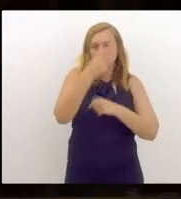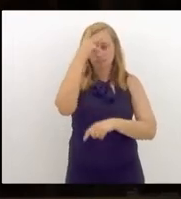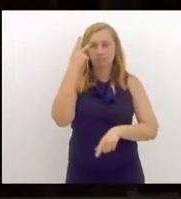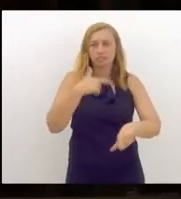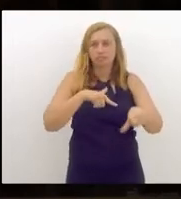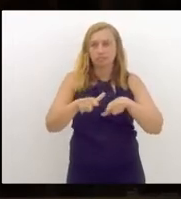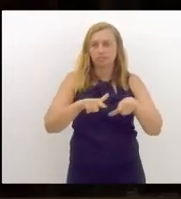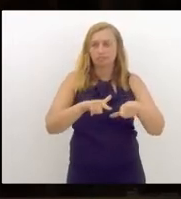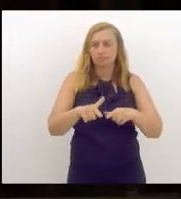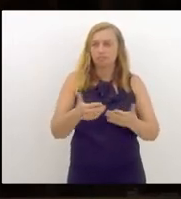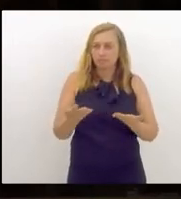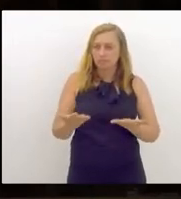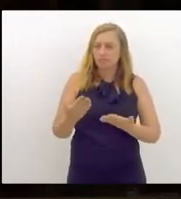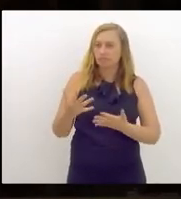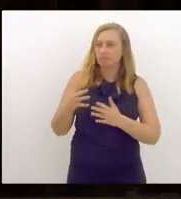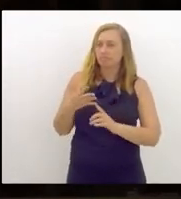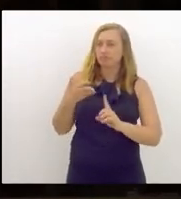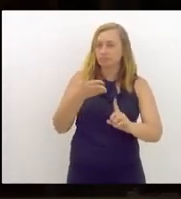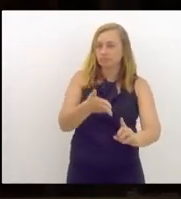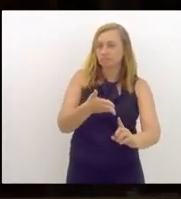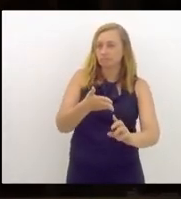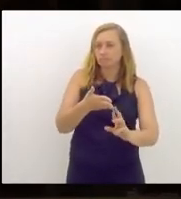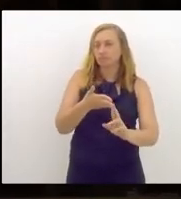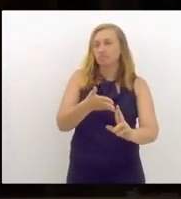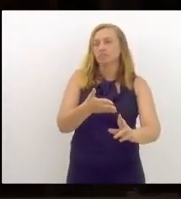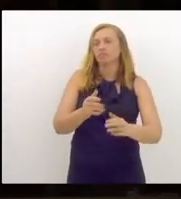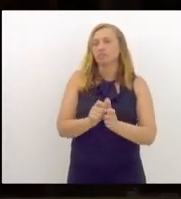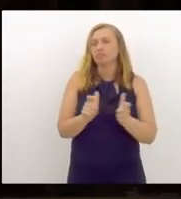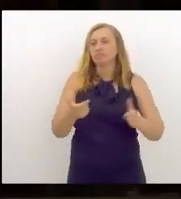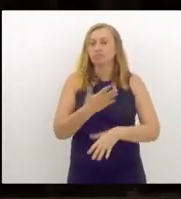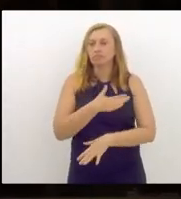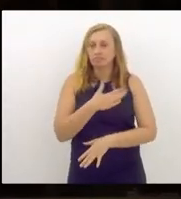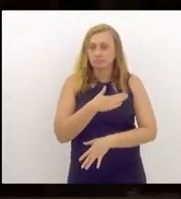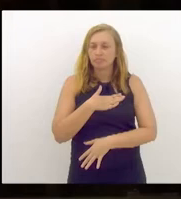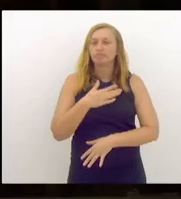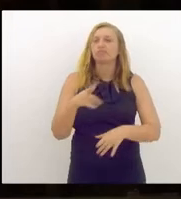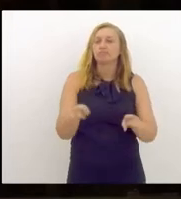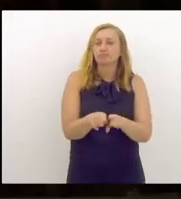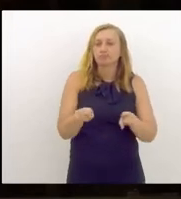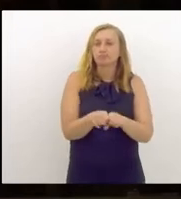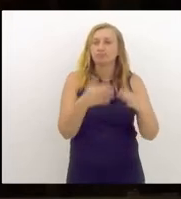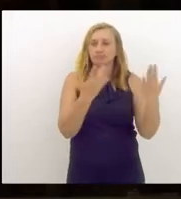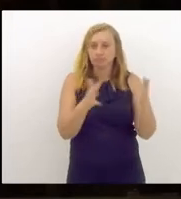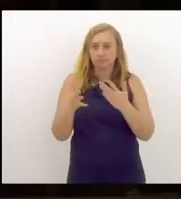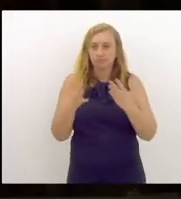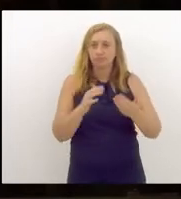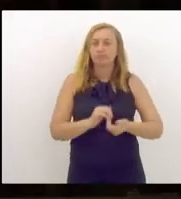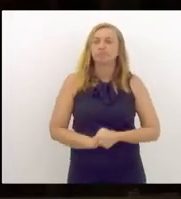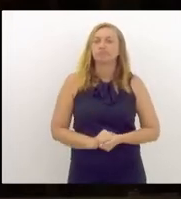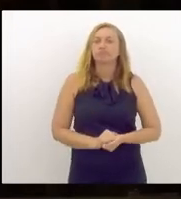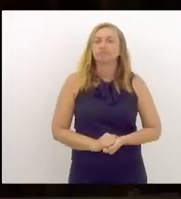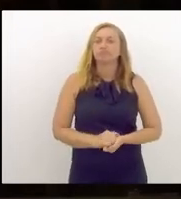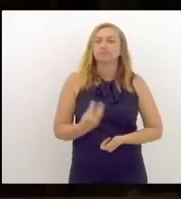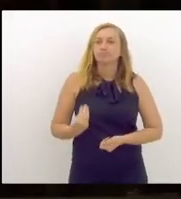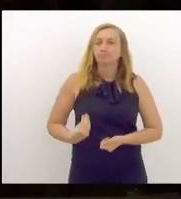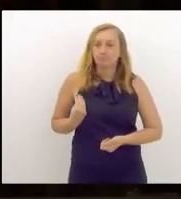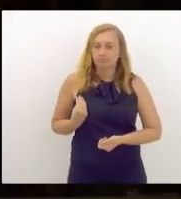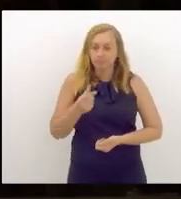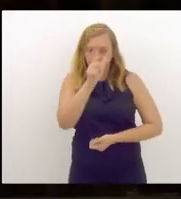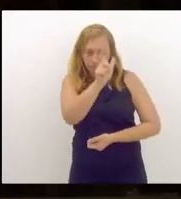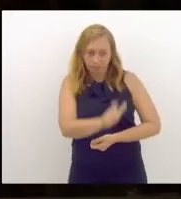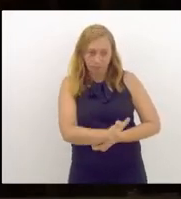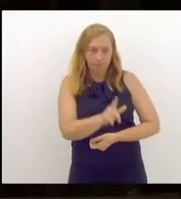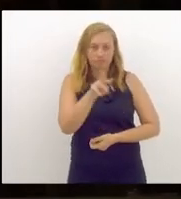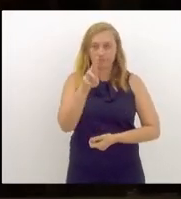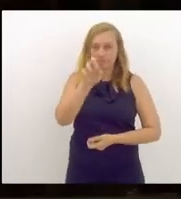bossinge uma grande referência para mim saudade também o na presença na pessoa